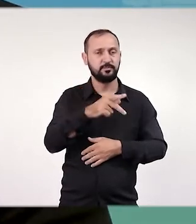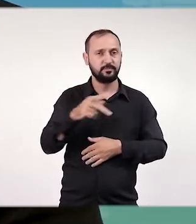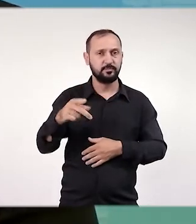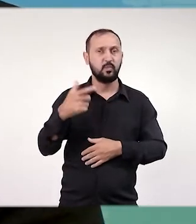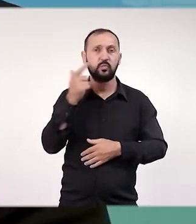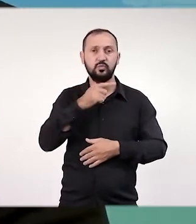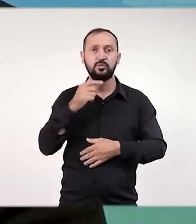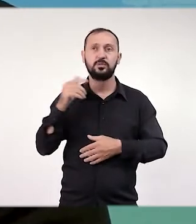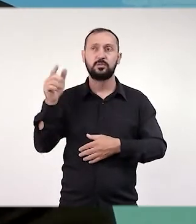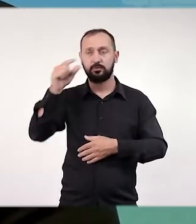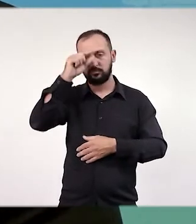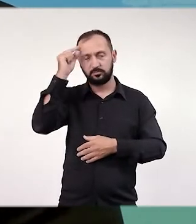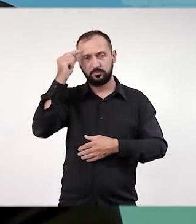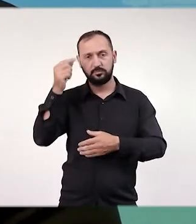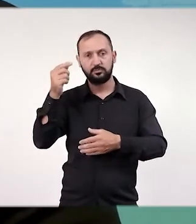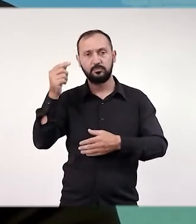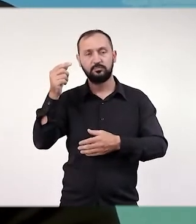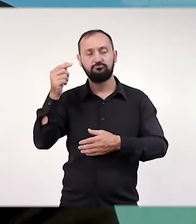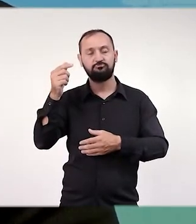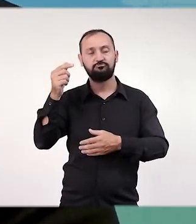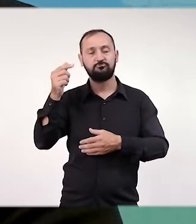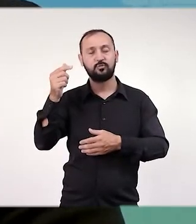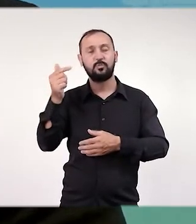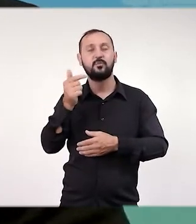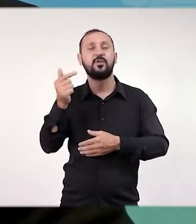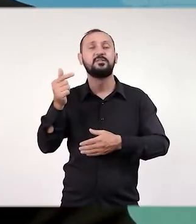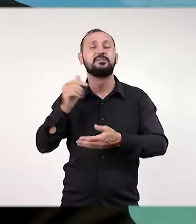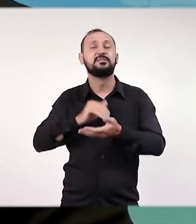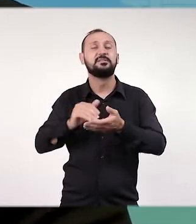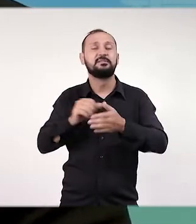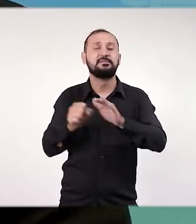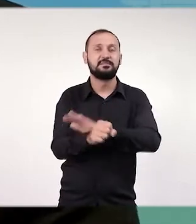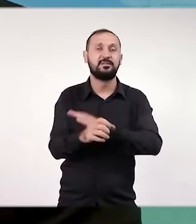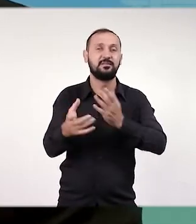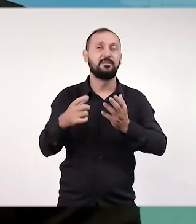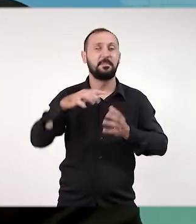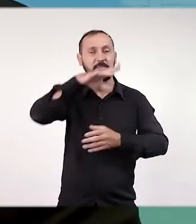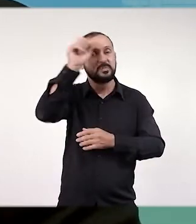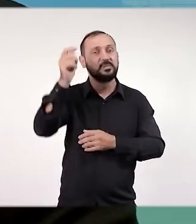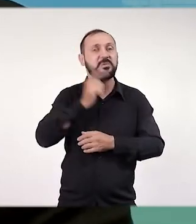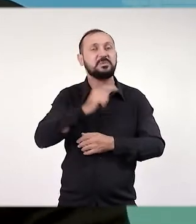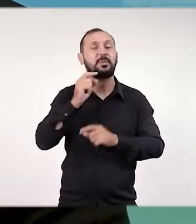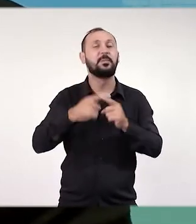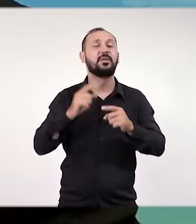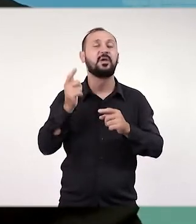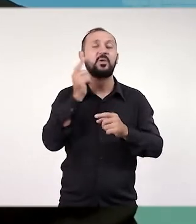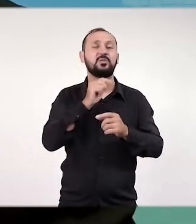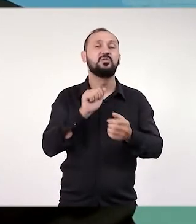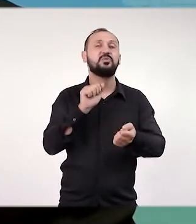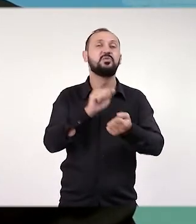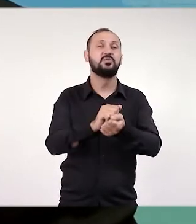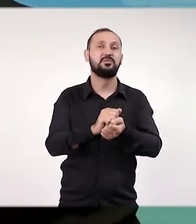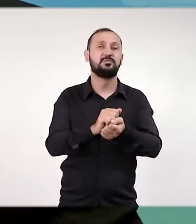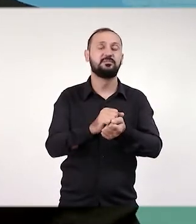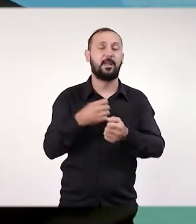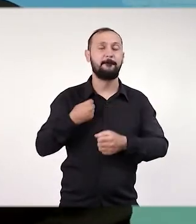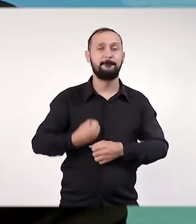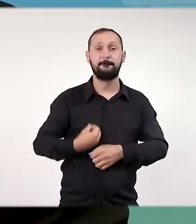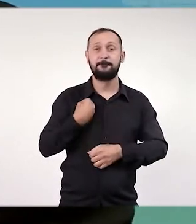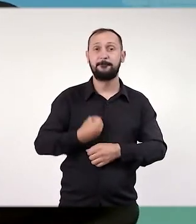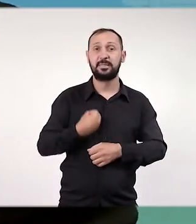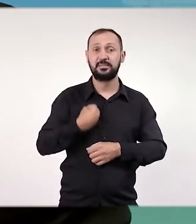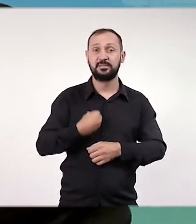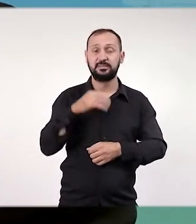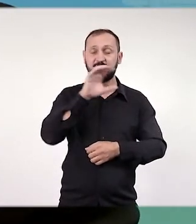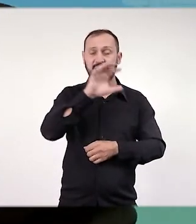e colocando o deputado Herculano Borges como secretário. É uma grande conquista para Mato Grosso do Sul, mesmo porque a gente consegue, com isso, estar